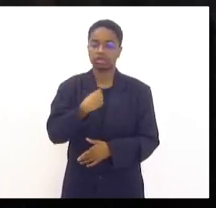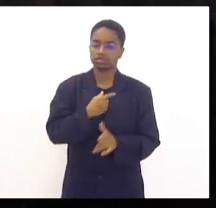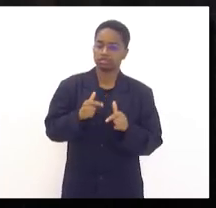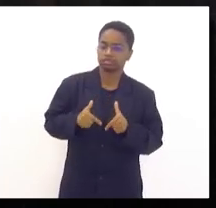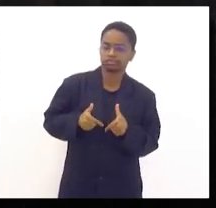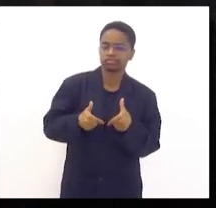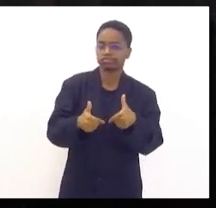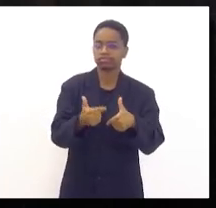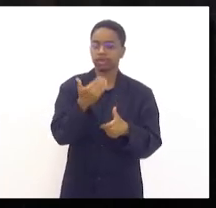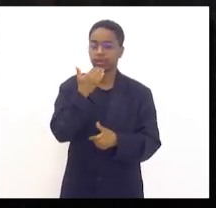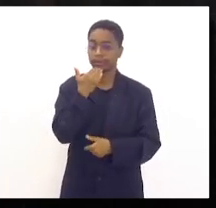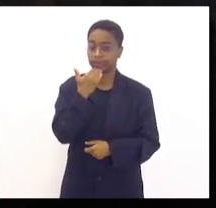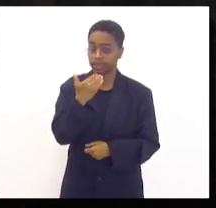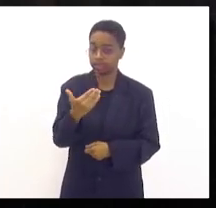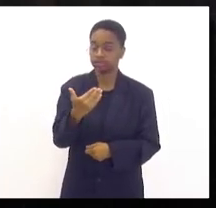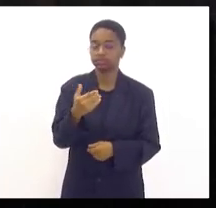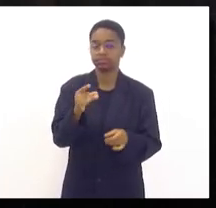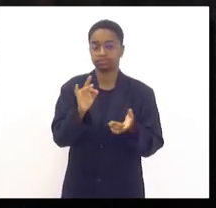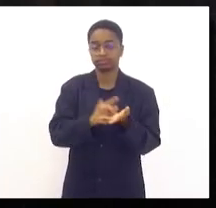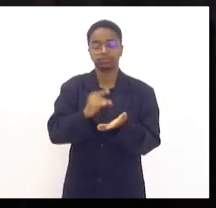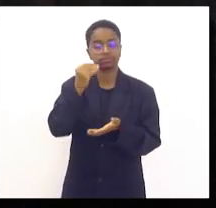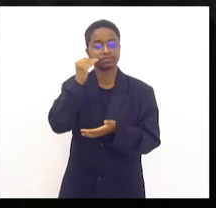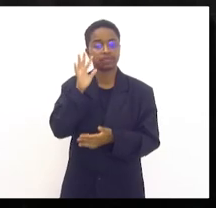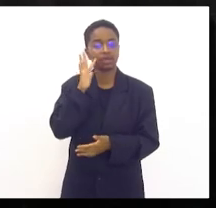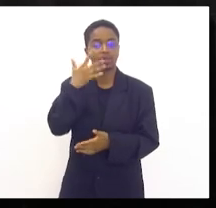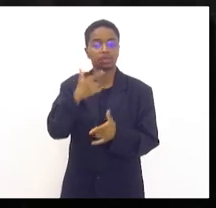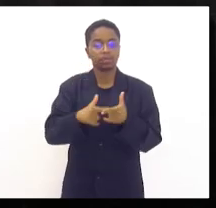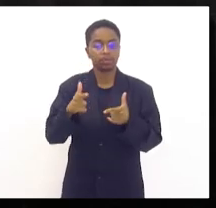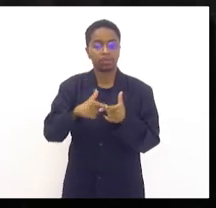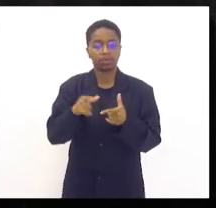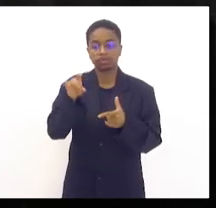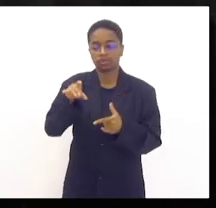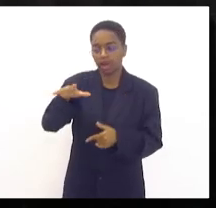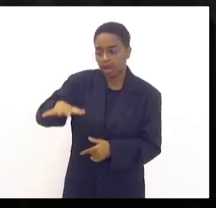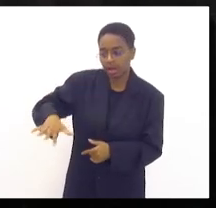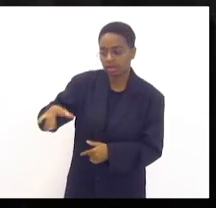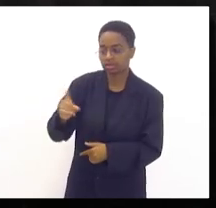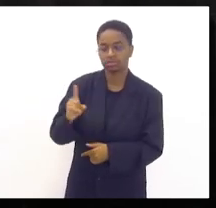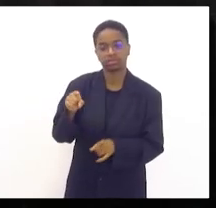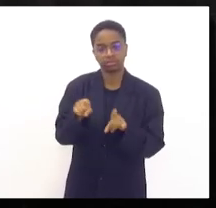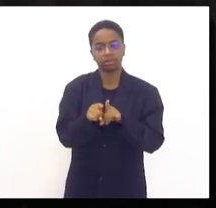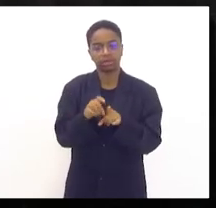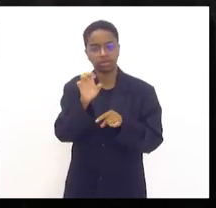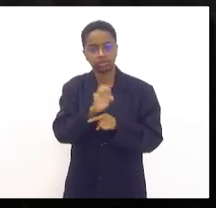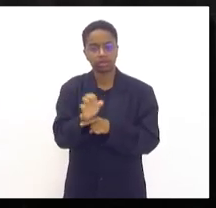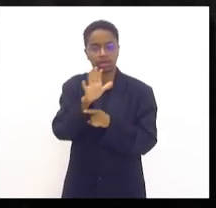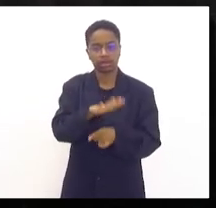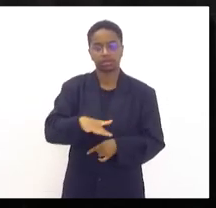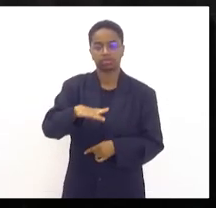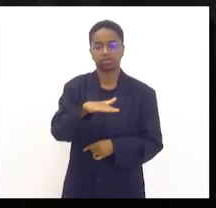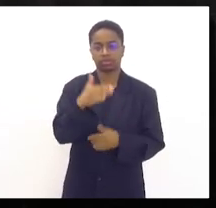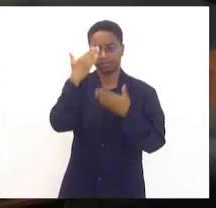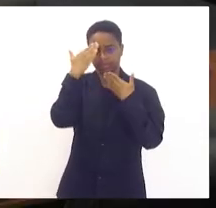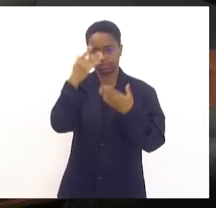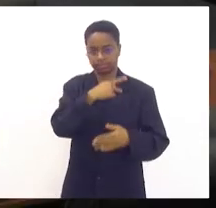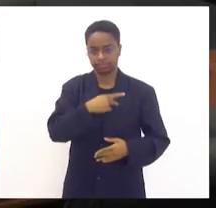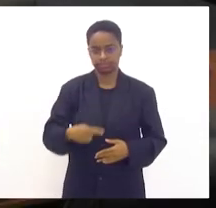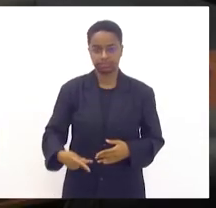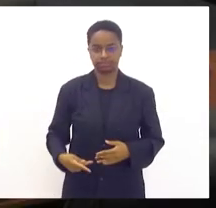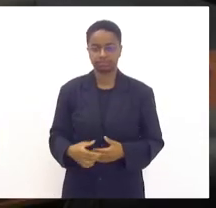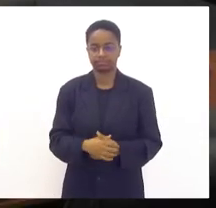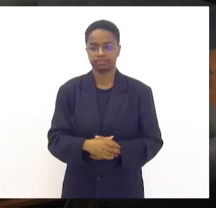fazer o pedido, né, que possa resolver não só o problema do Ar de Ouro, mas do Estado do Rio de Janeiro. Por enquanto, só isso, presidente. Obrigado.